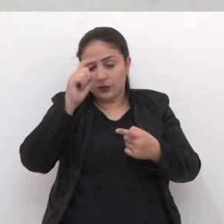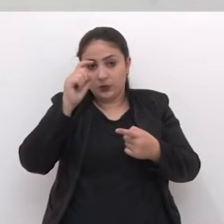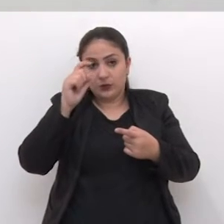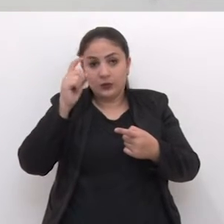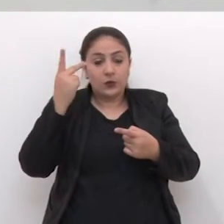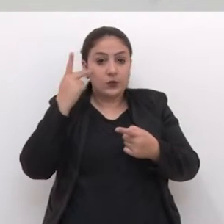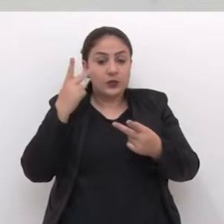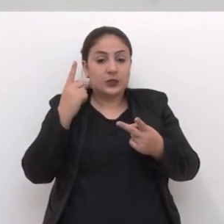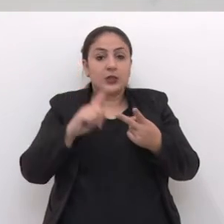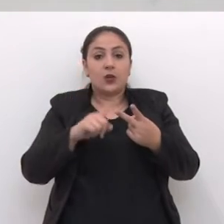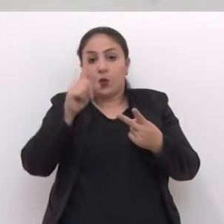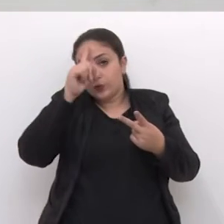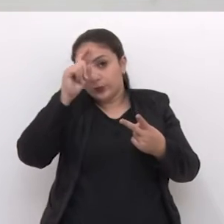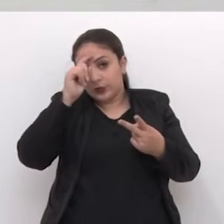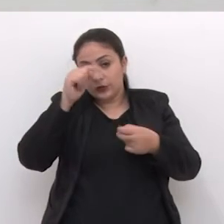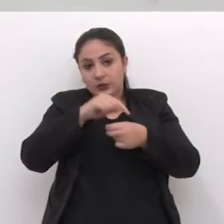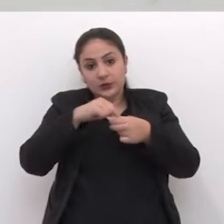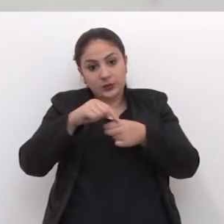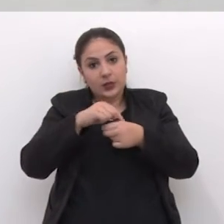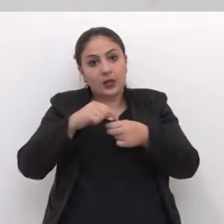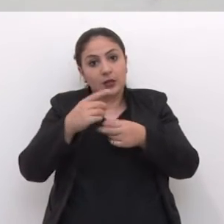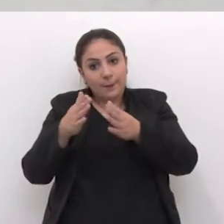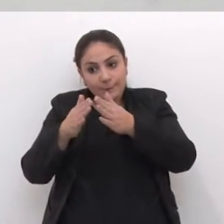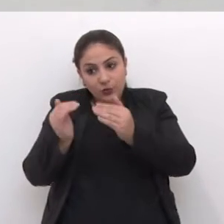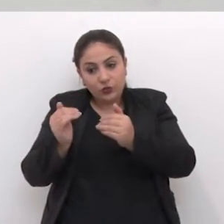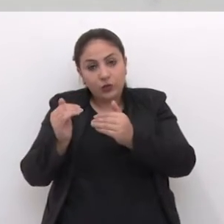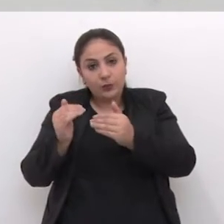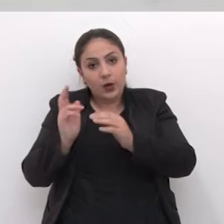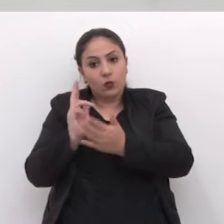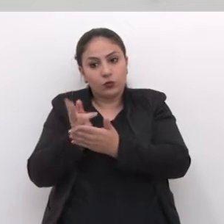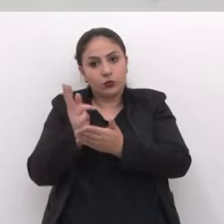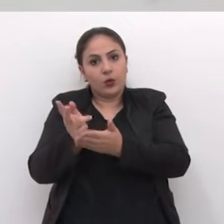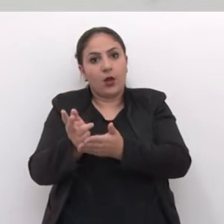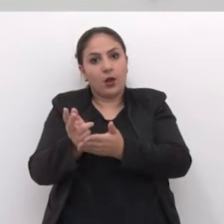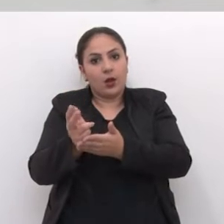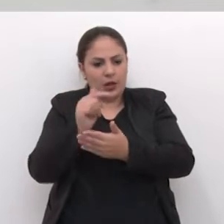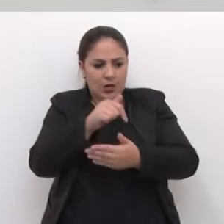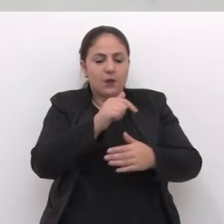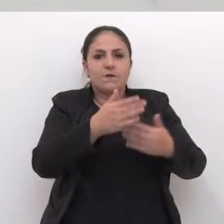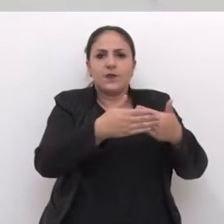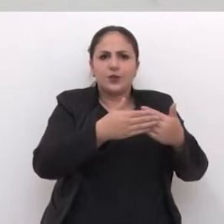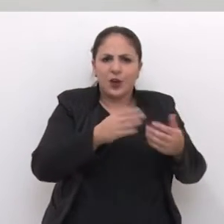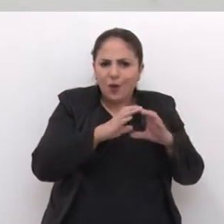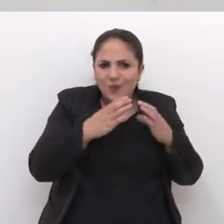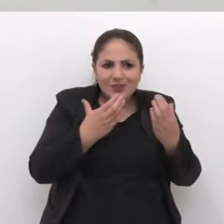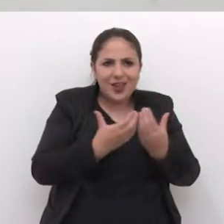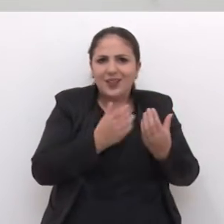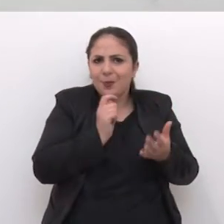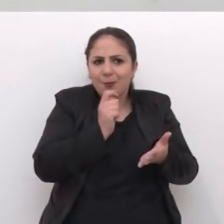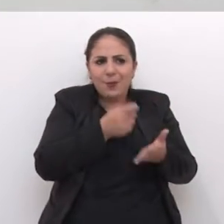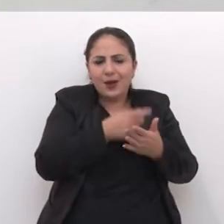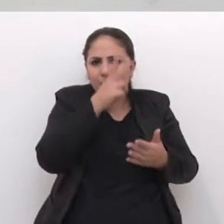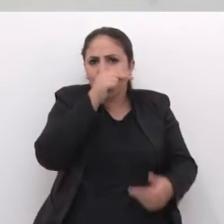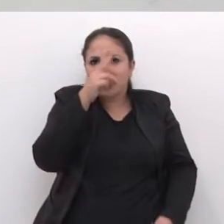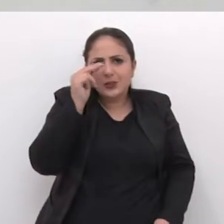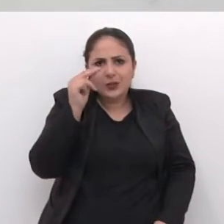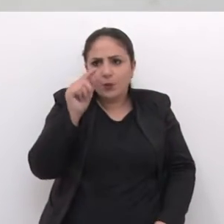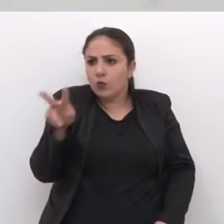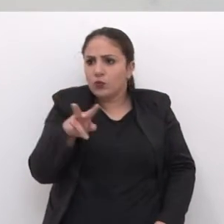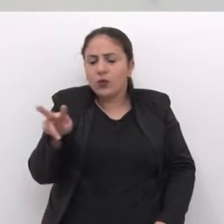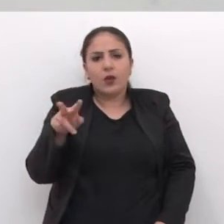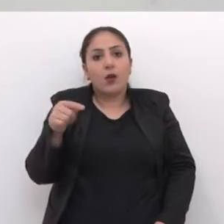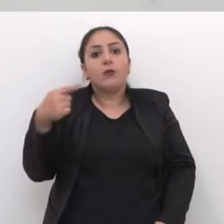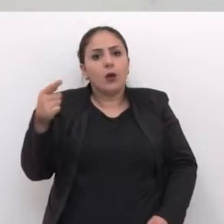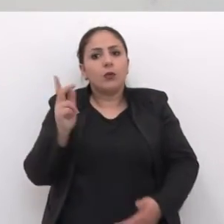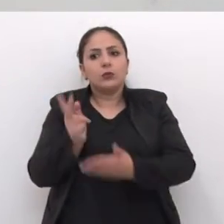Hospital da cidade, eles entraram no Ministério Público para ficar com os postos artesianos deles. Então, e aqui querem fechar, que é da comunidade, quem paga é o